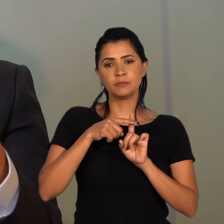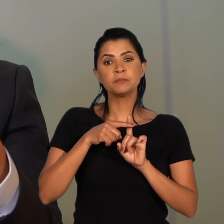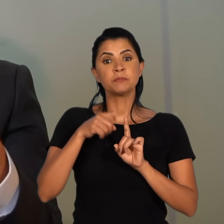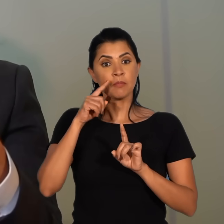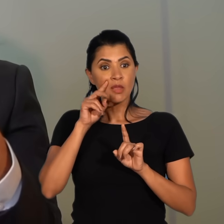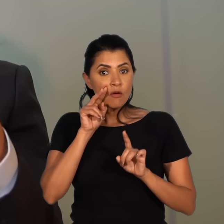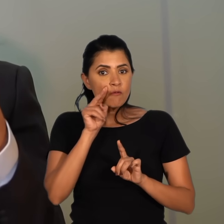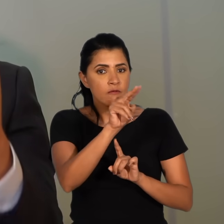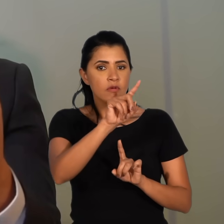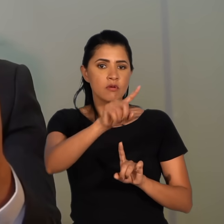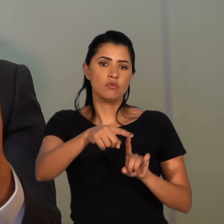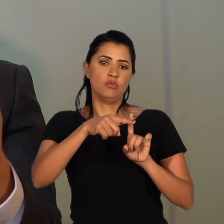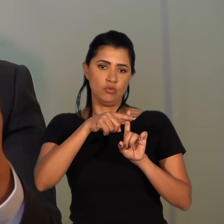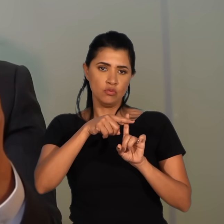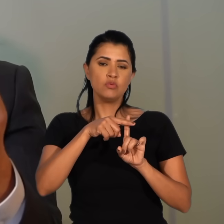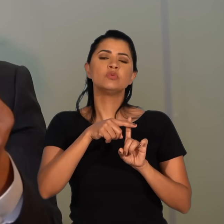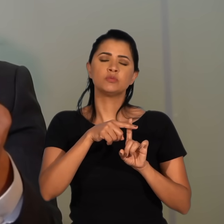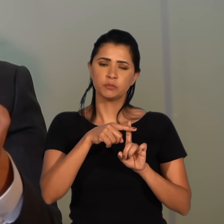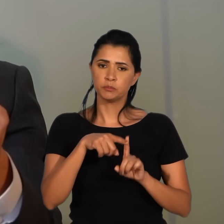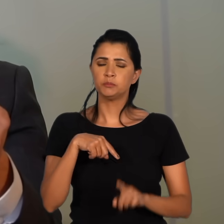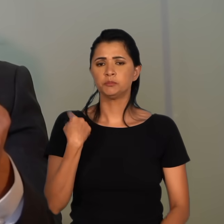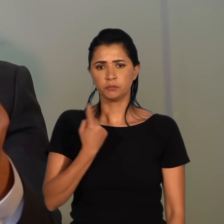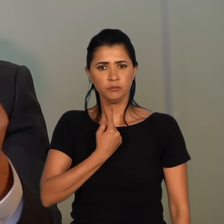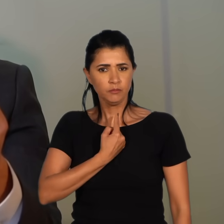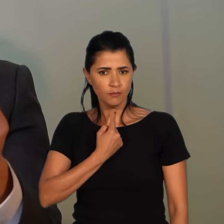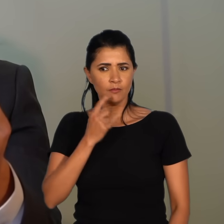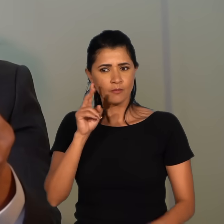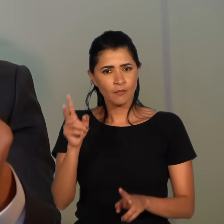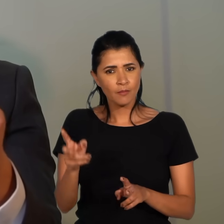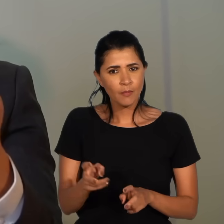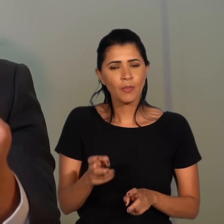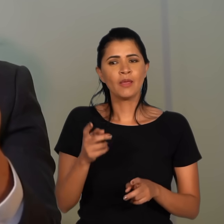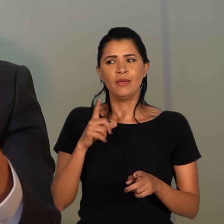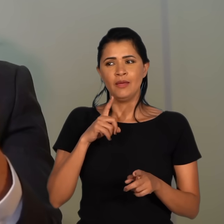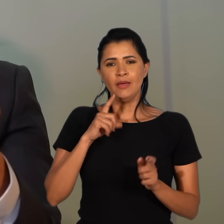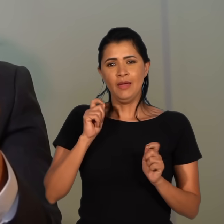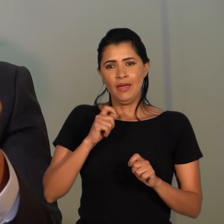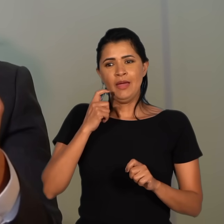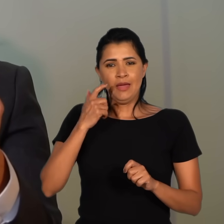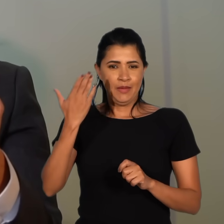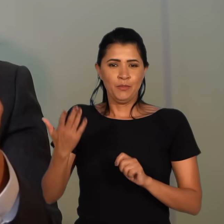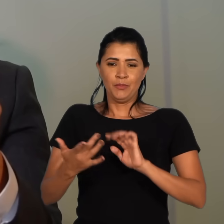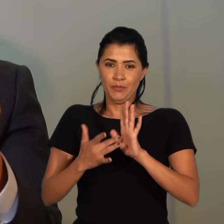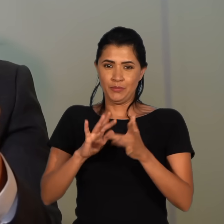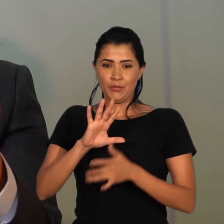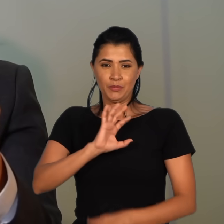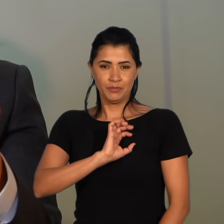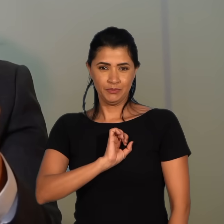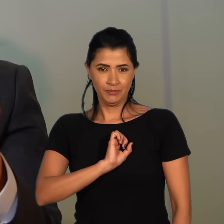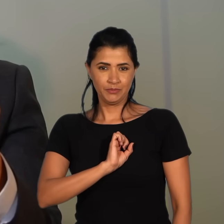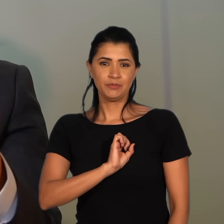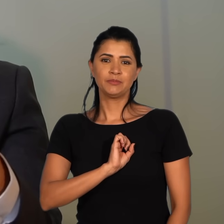e ao contemplar a cruz nós nós eh eh e seremos impactados pelo amor de Cristo